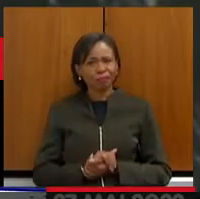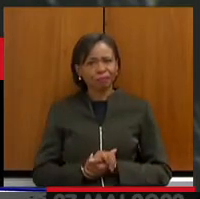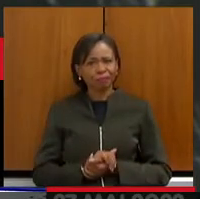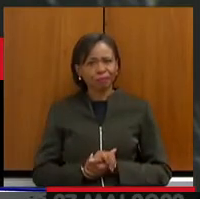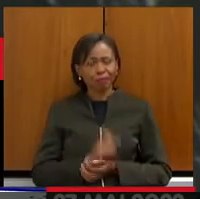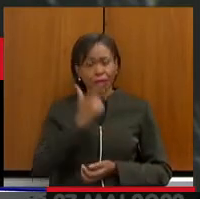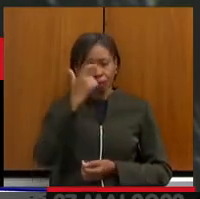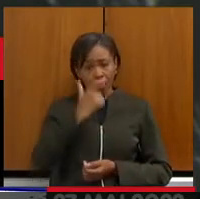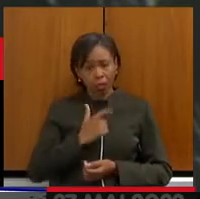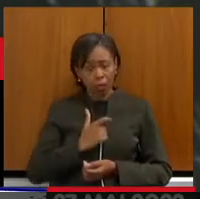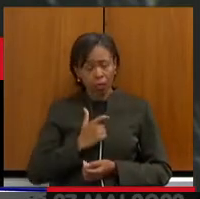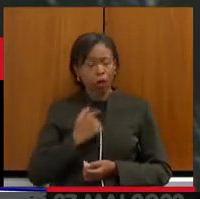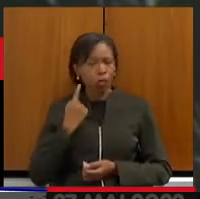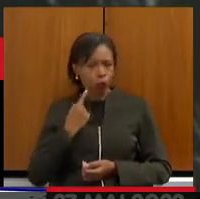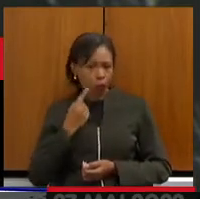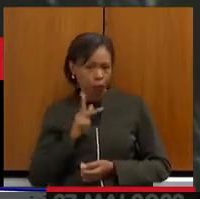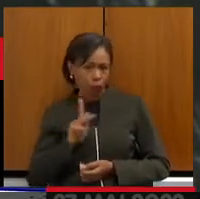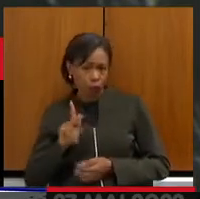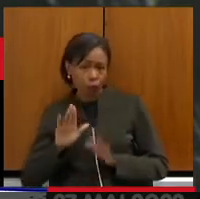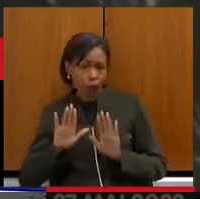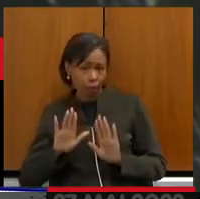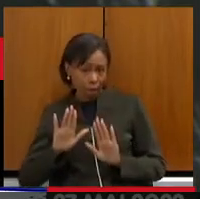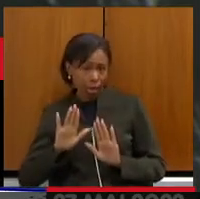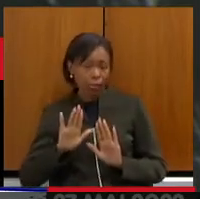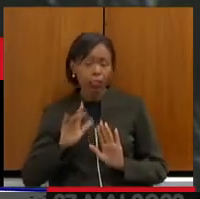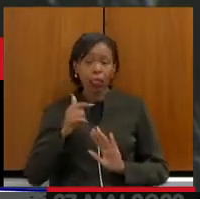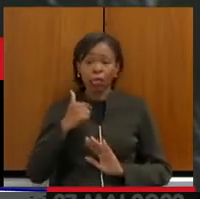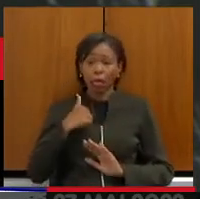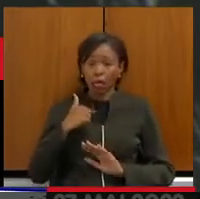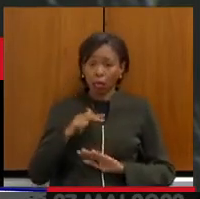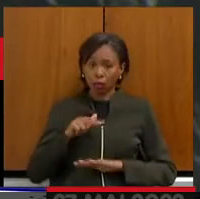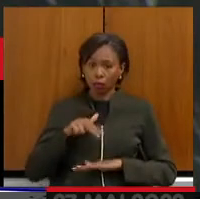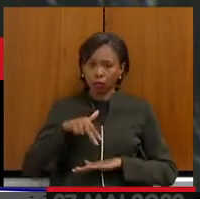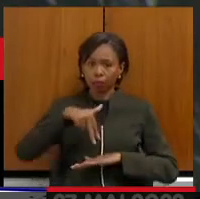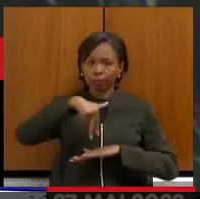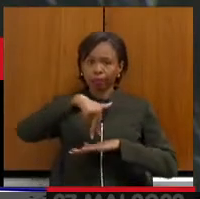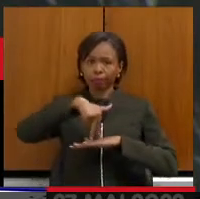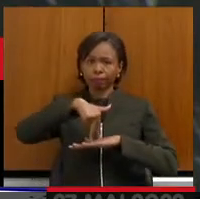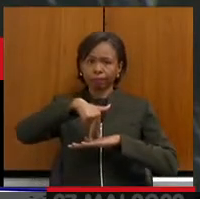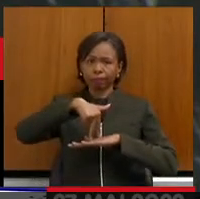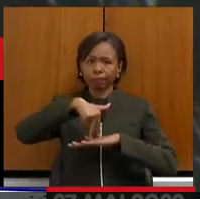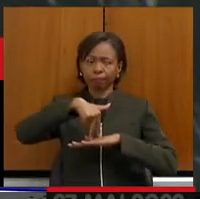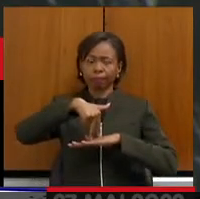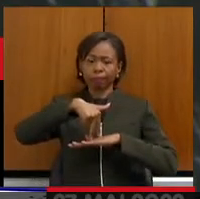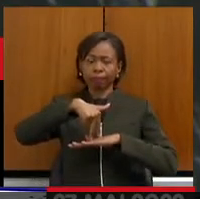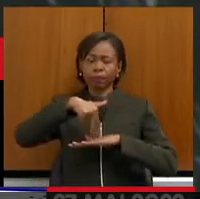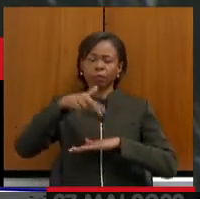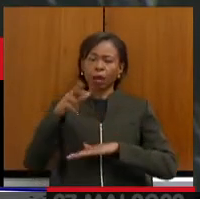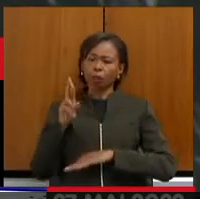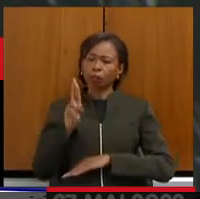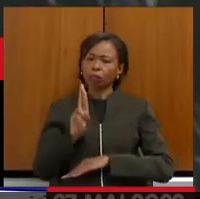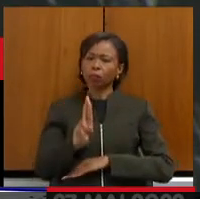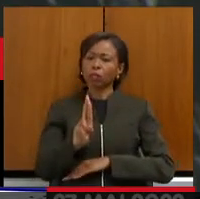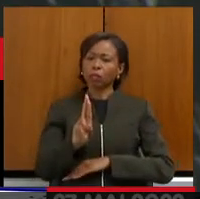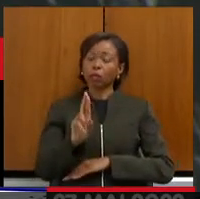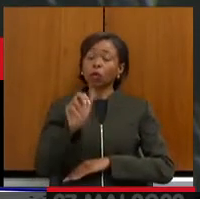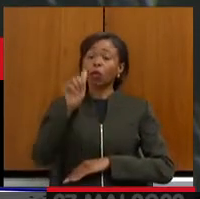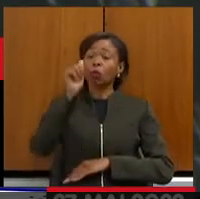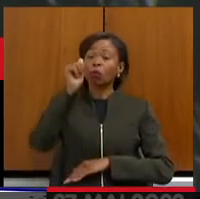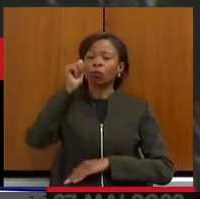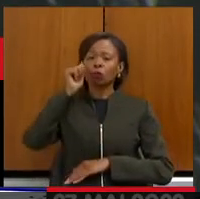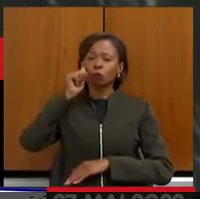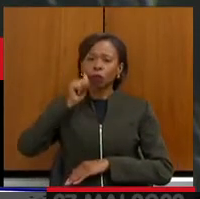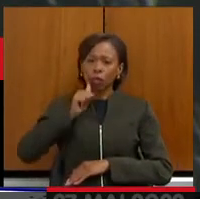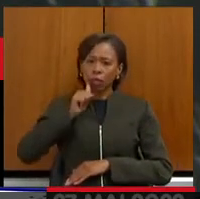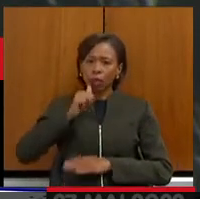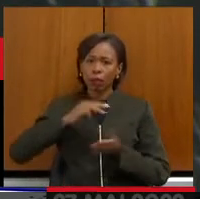professora como foi anunciada eu quero dizer que eu estou aqui nessa Tribuna de muita representatividade com mulher como